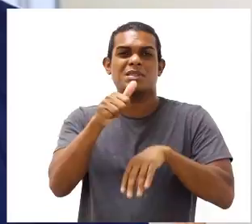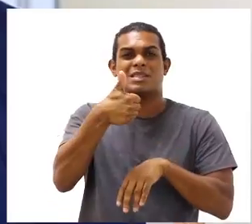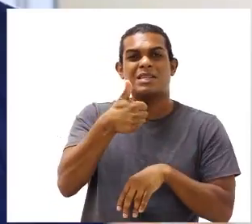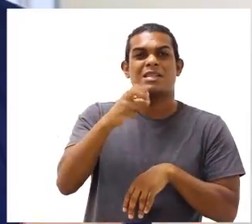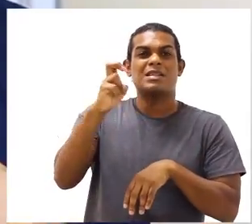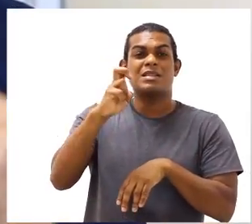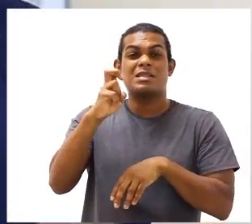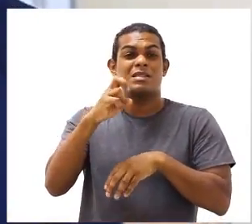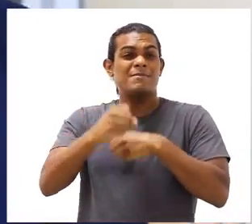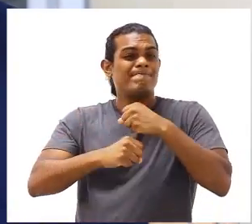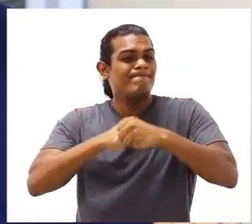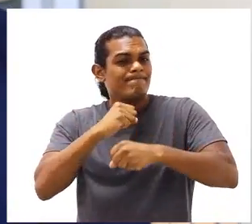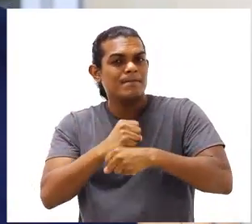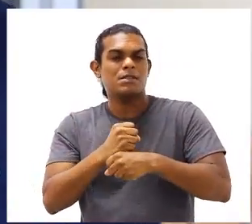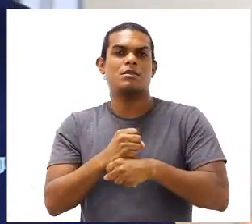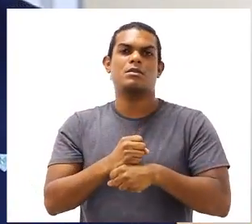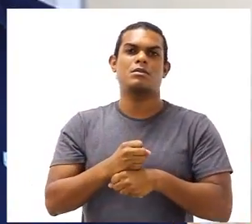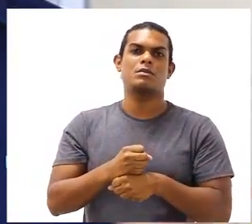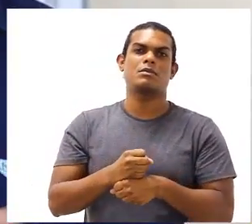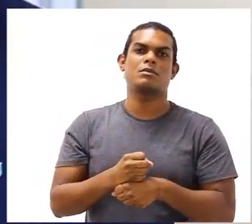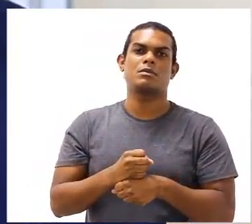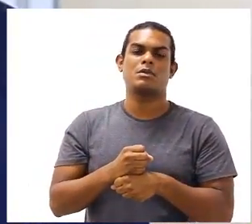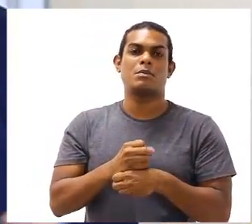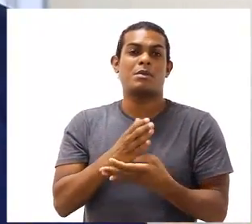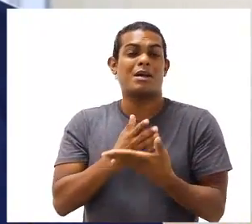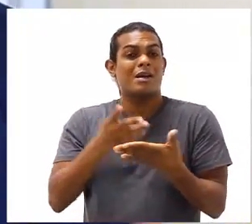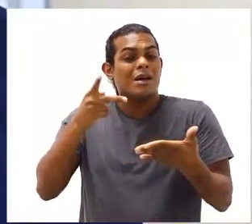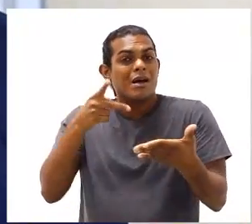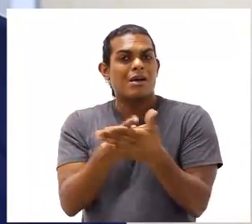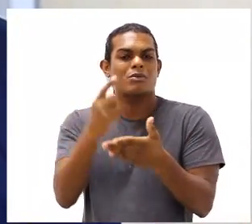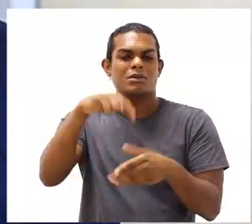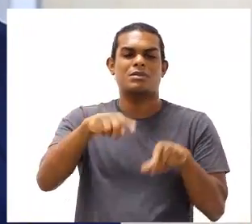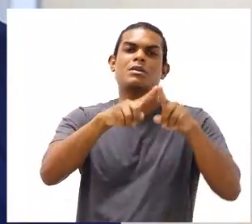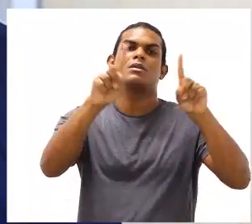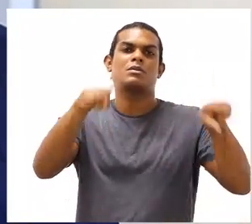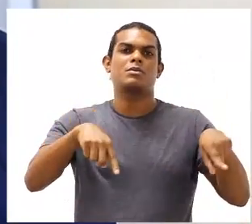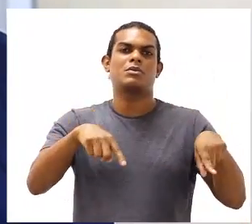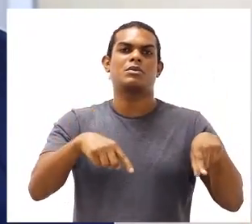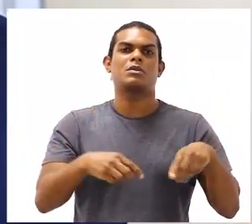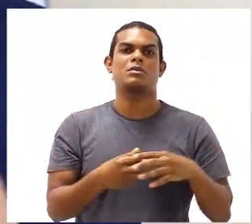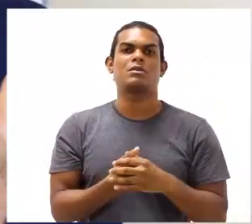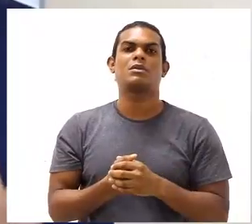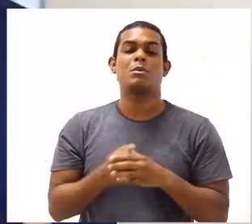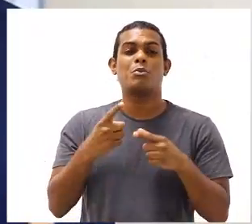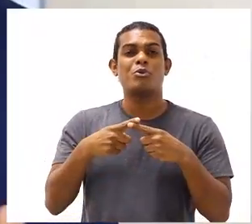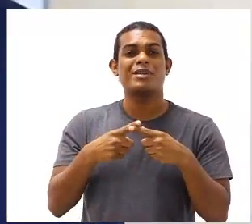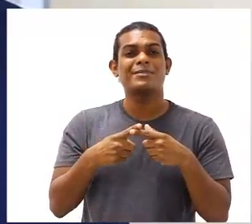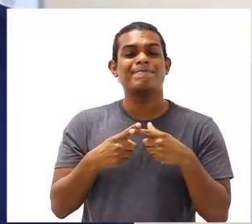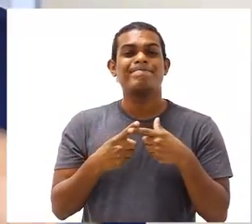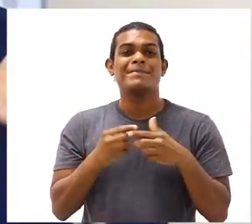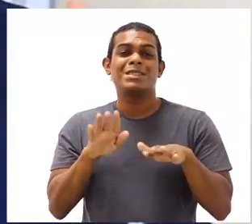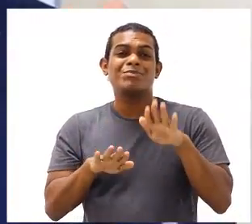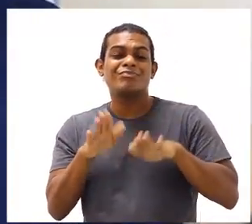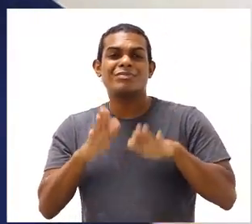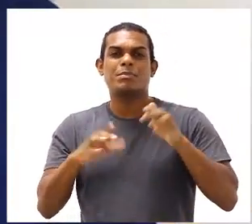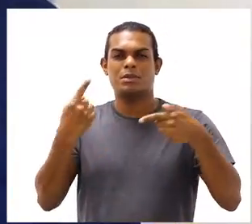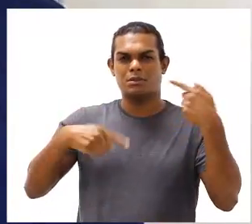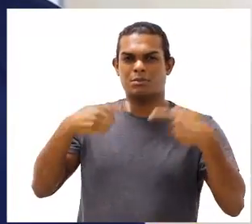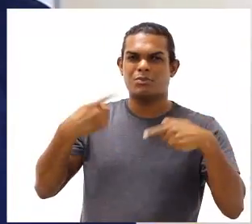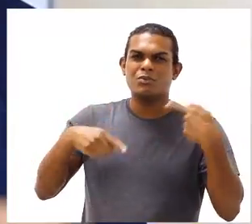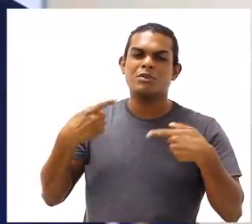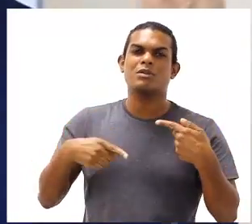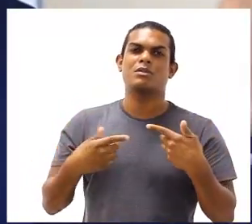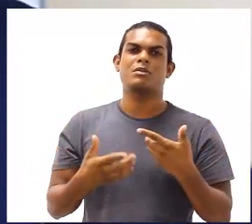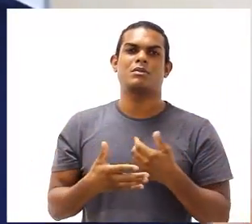Estão nascendo agora. Numa época de modelo, questão política, porque a sociedade tem muito isso. Então você tem que lutar, tem que buscar